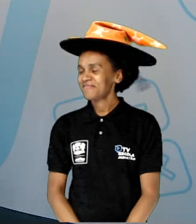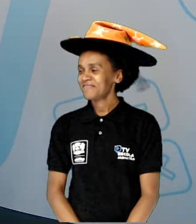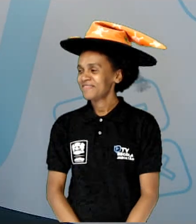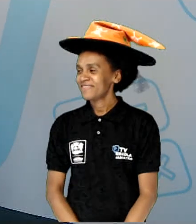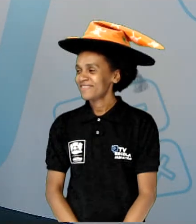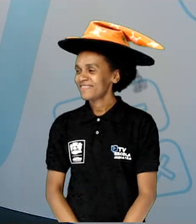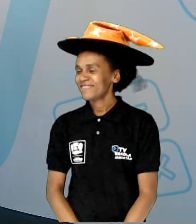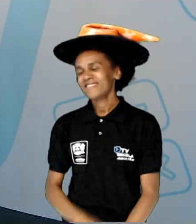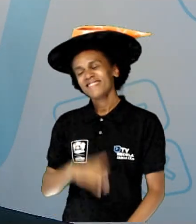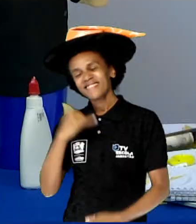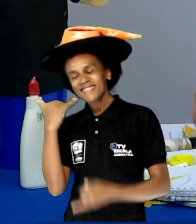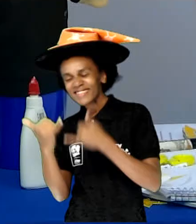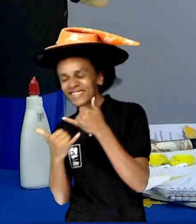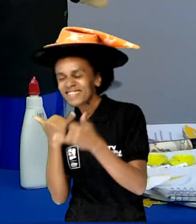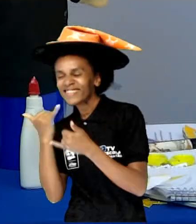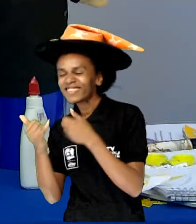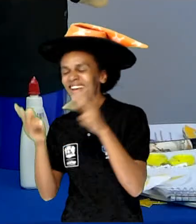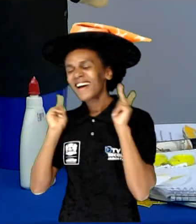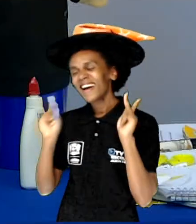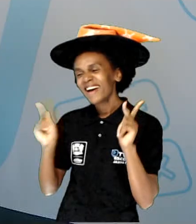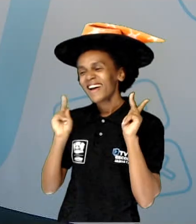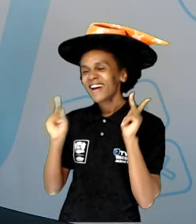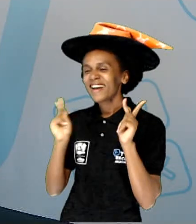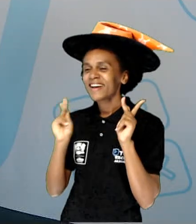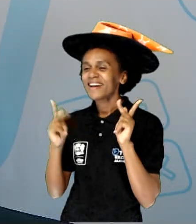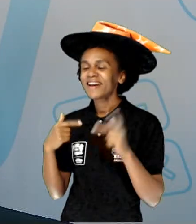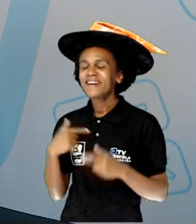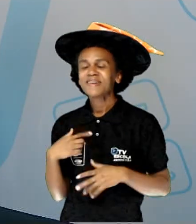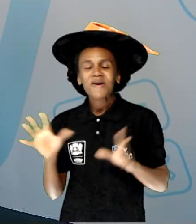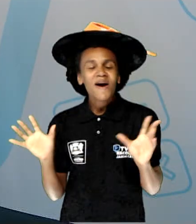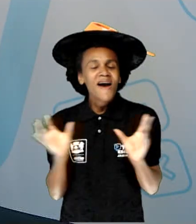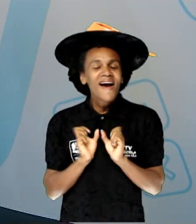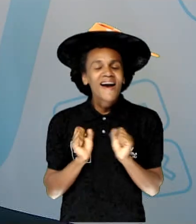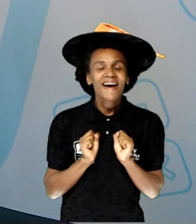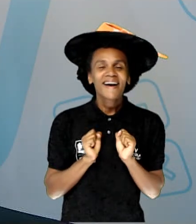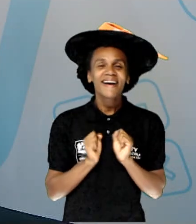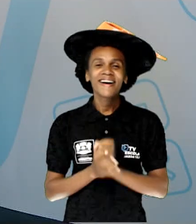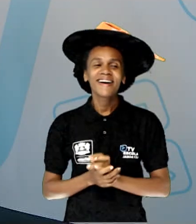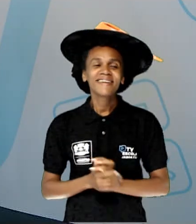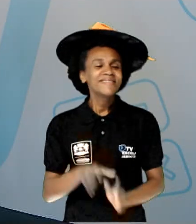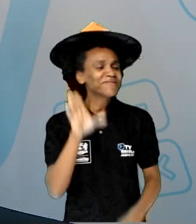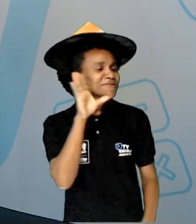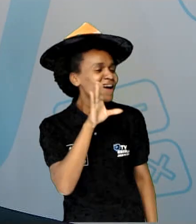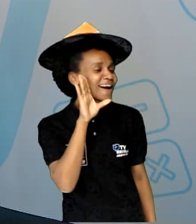Ai que brincadeira divertida pitombinha eu estou adorando